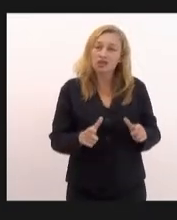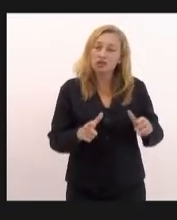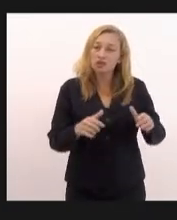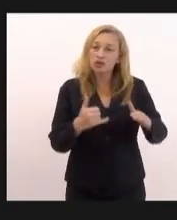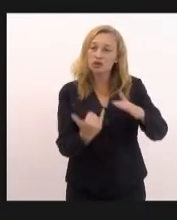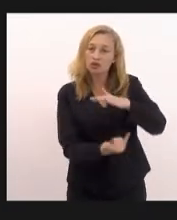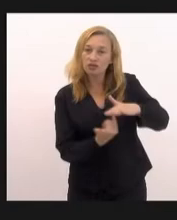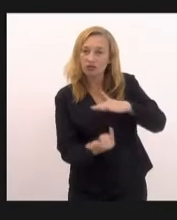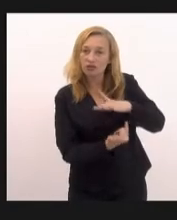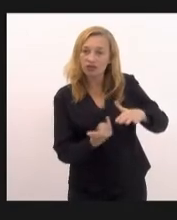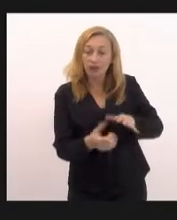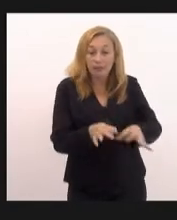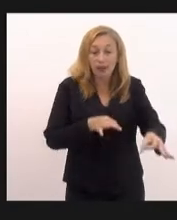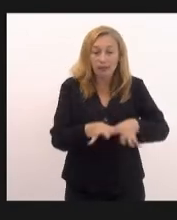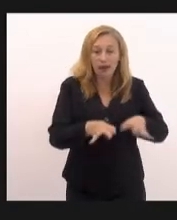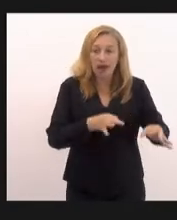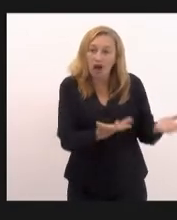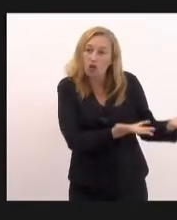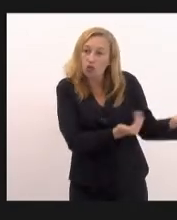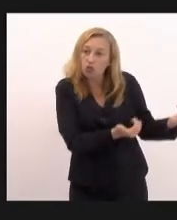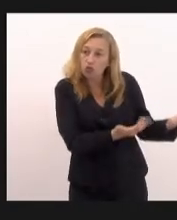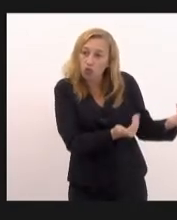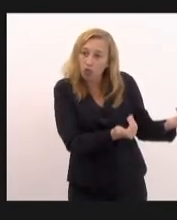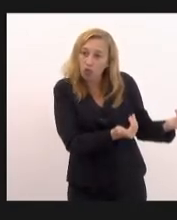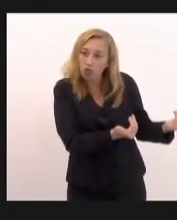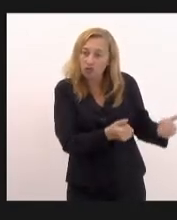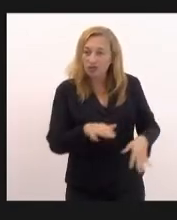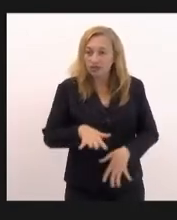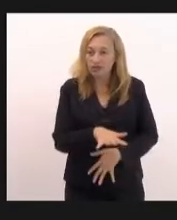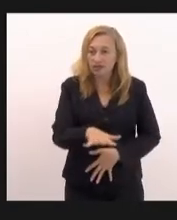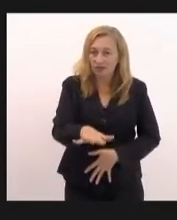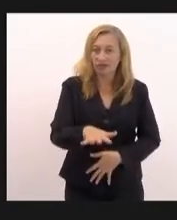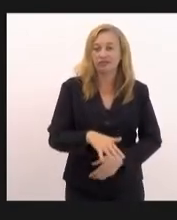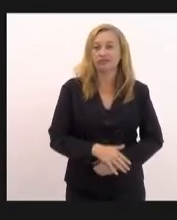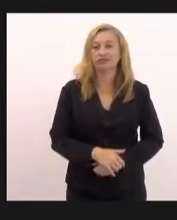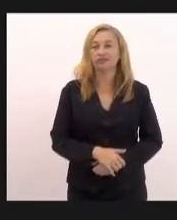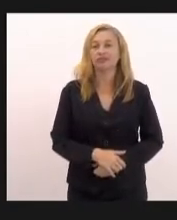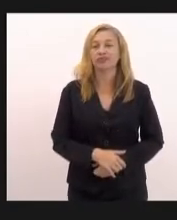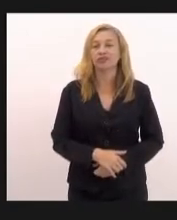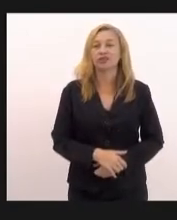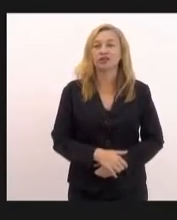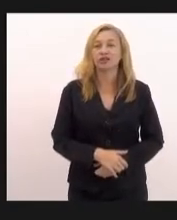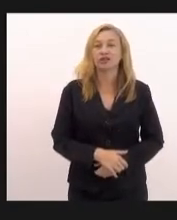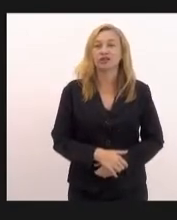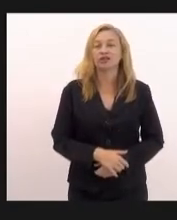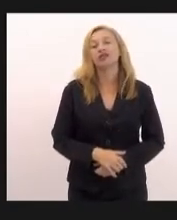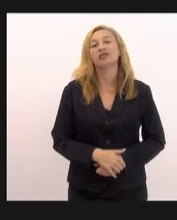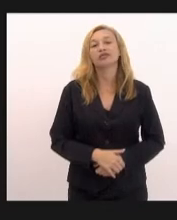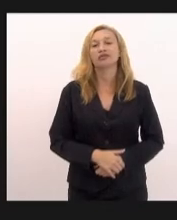a juventude da comunidade para o enfrentamento da vida que aí está.